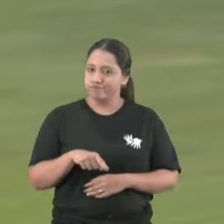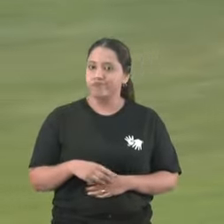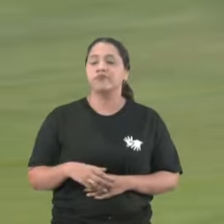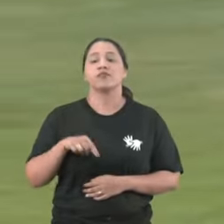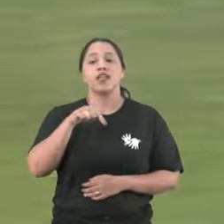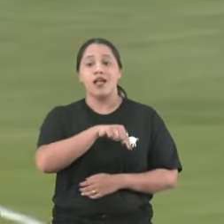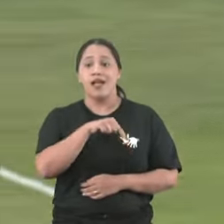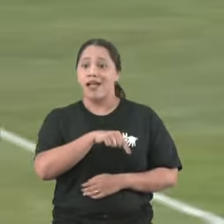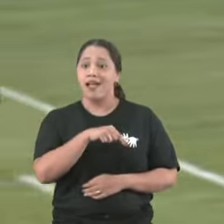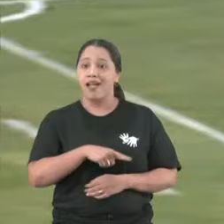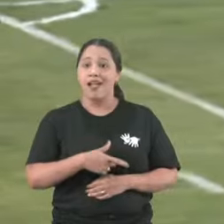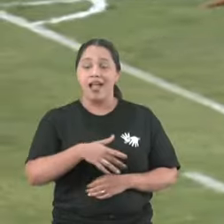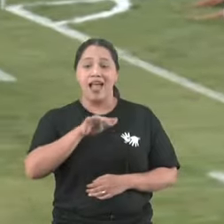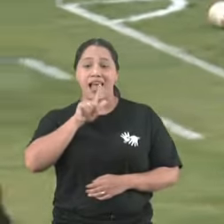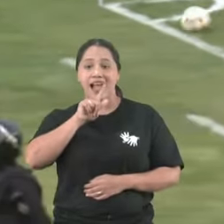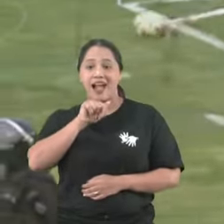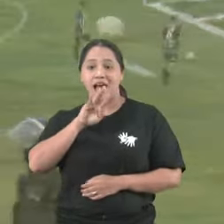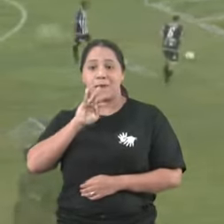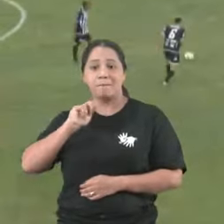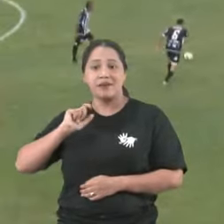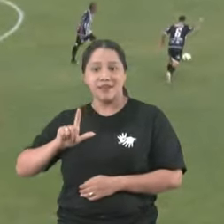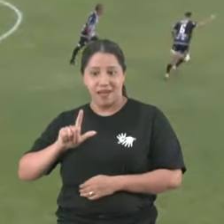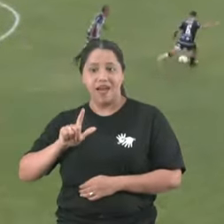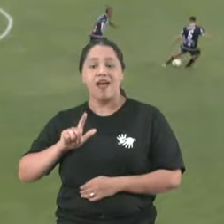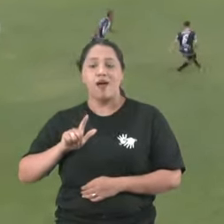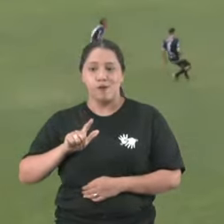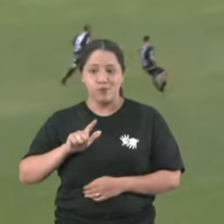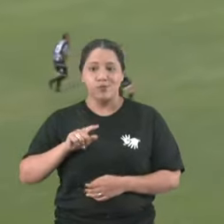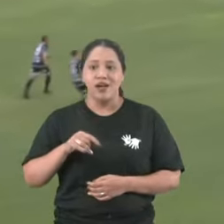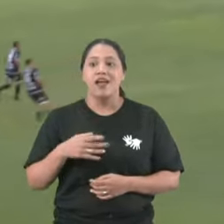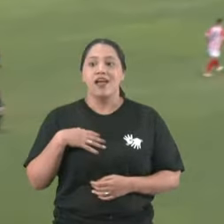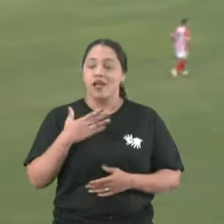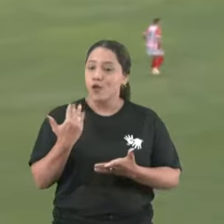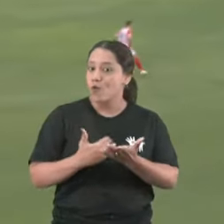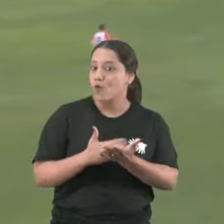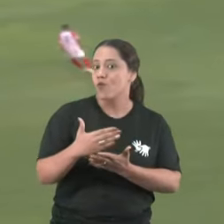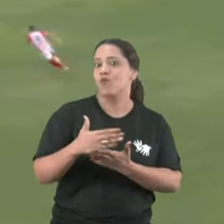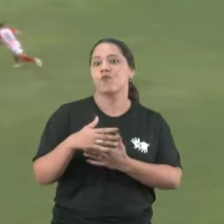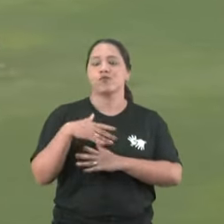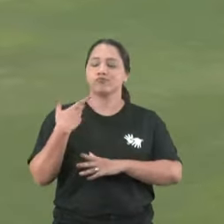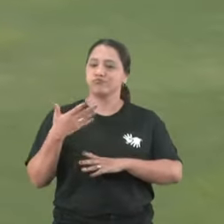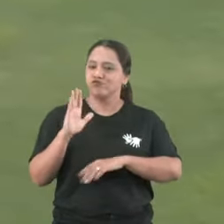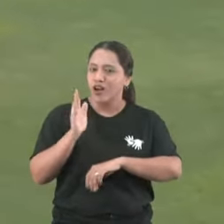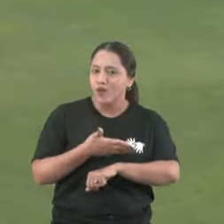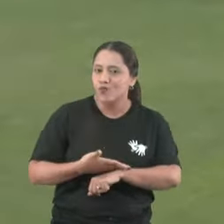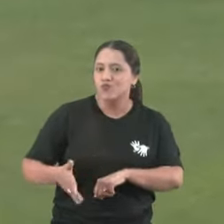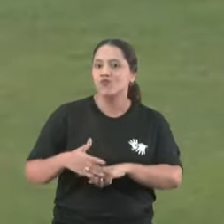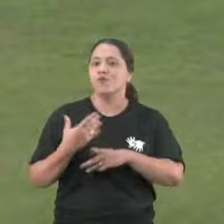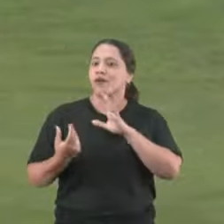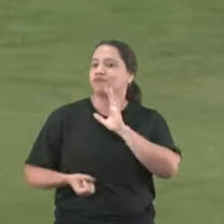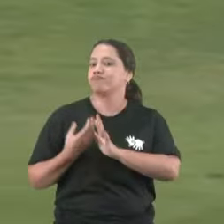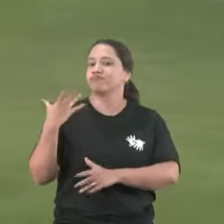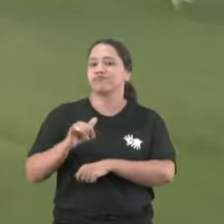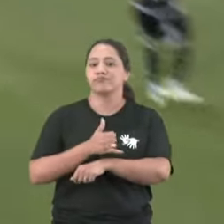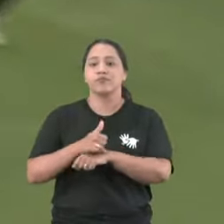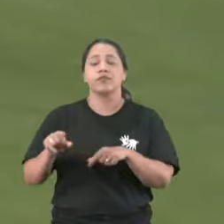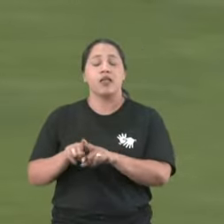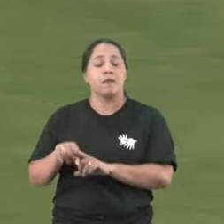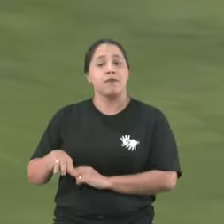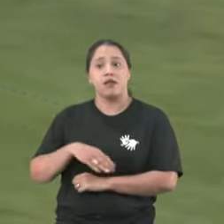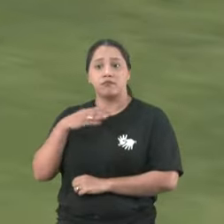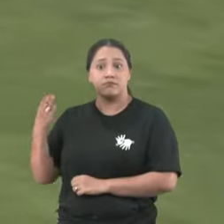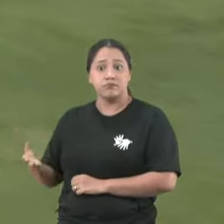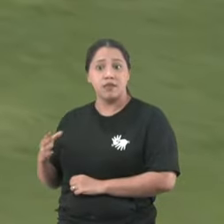lado onde o Gabriel costuma criar, e também pelo lado com o Paulinho, num duelo à